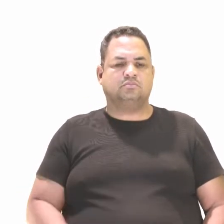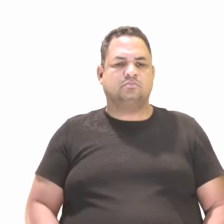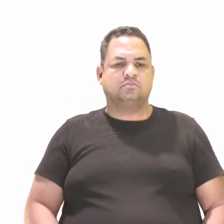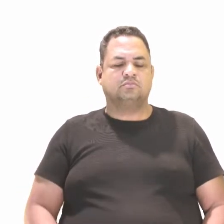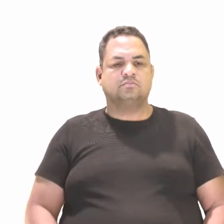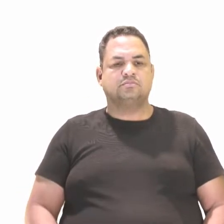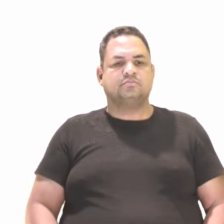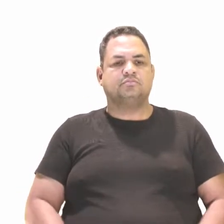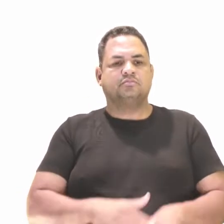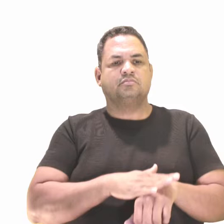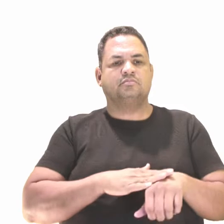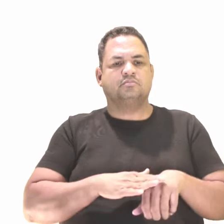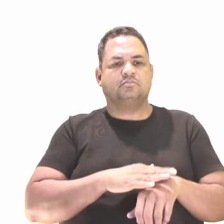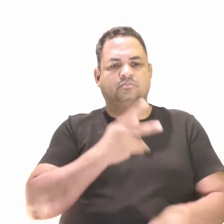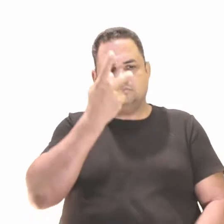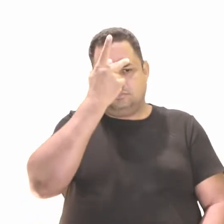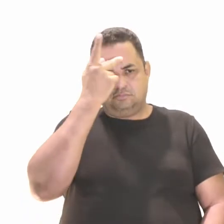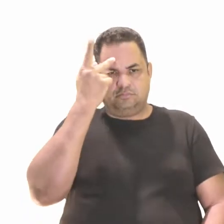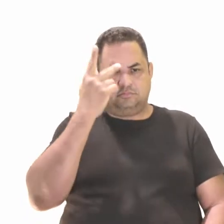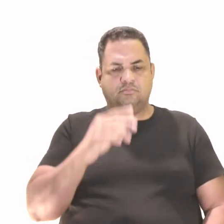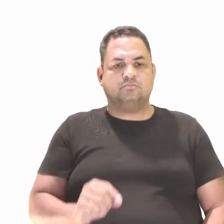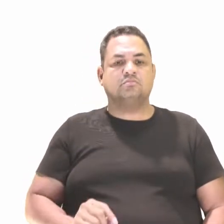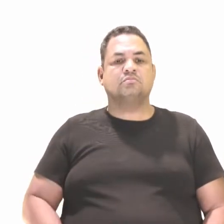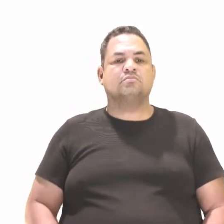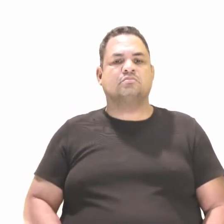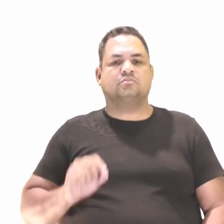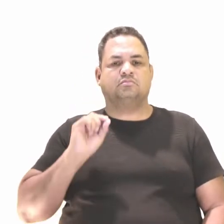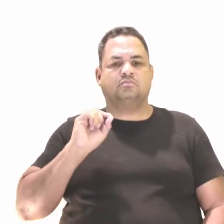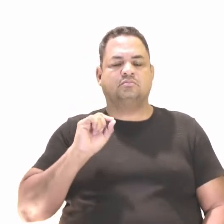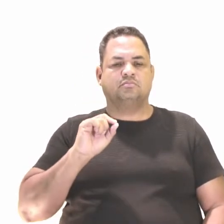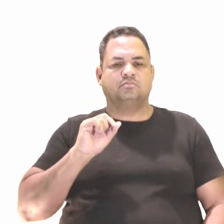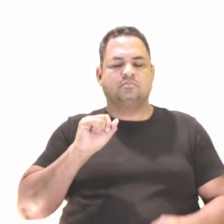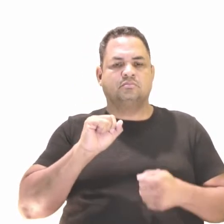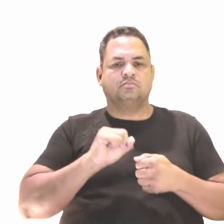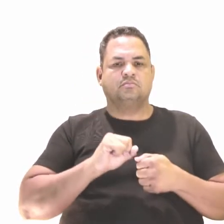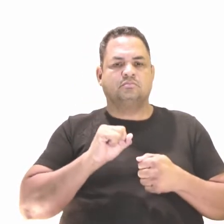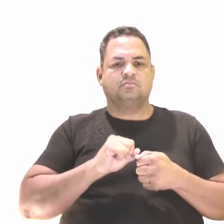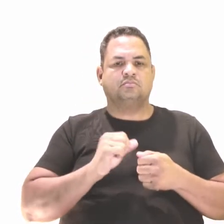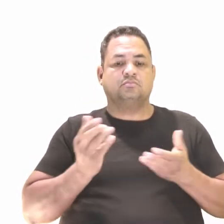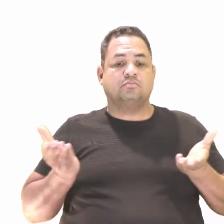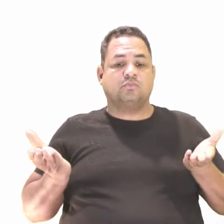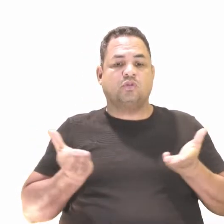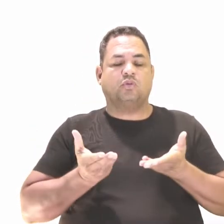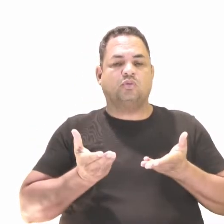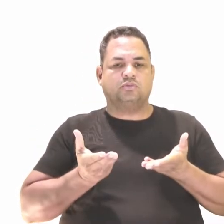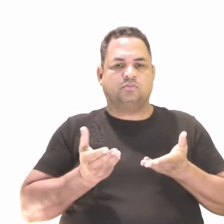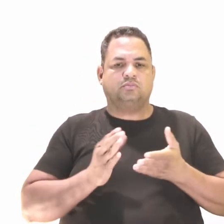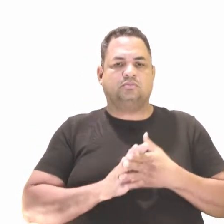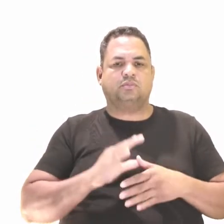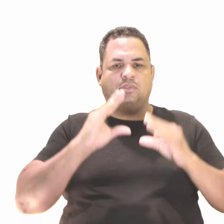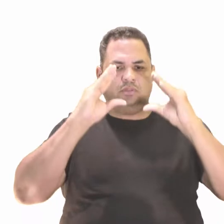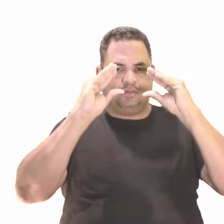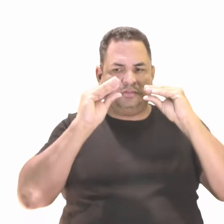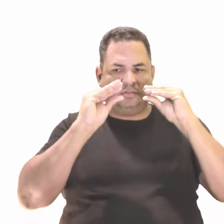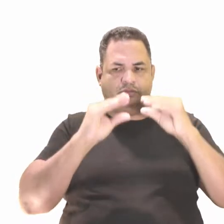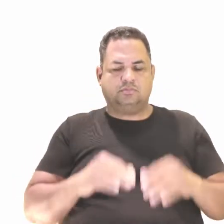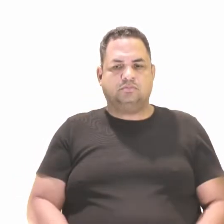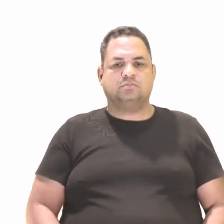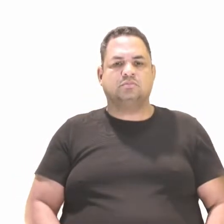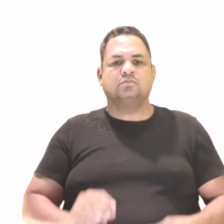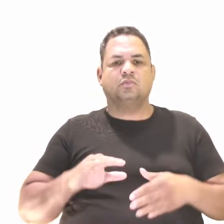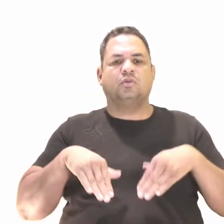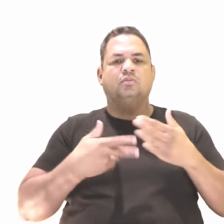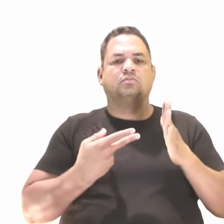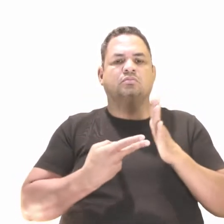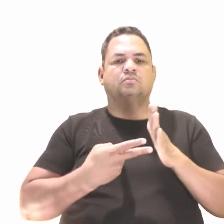What are you doing tonight? O que você vai fazer hoje à noite? Certo? Com essa estrutura